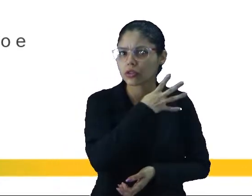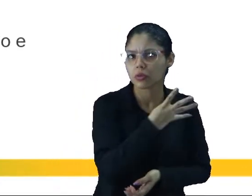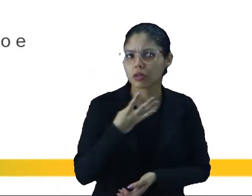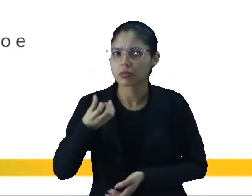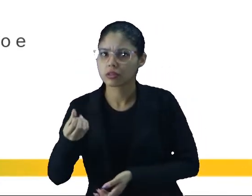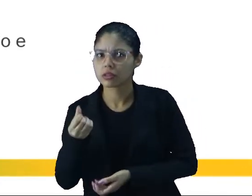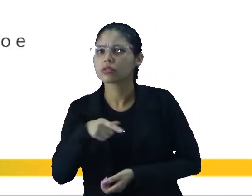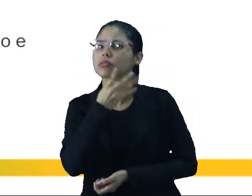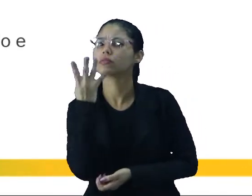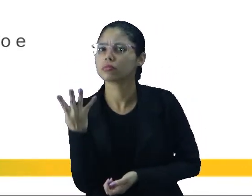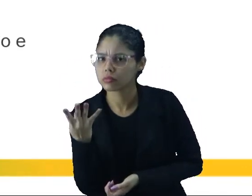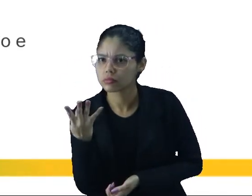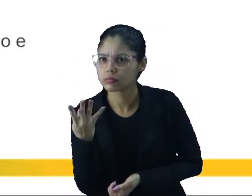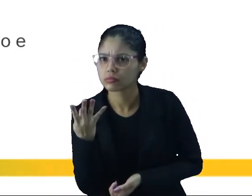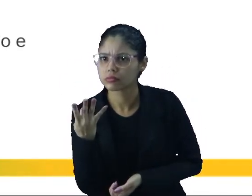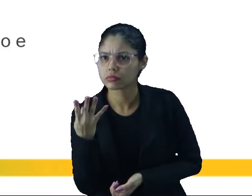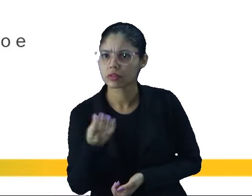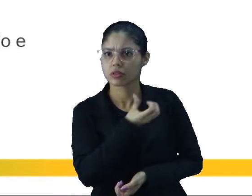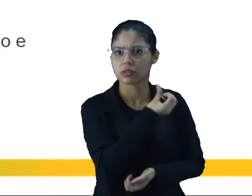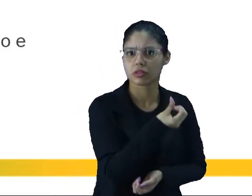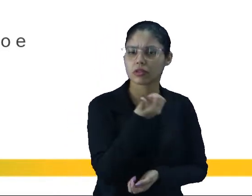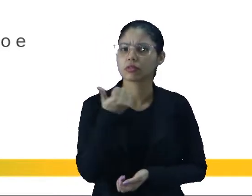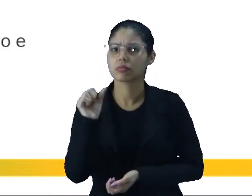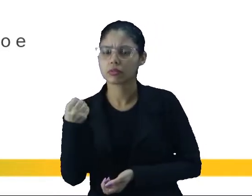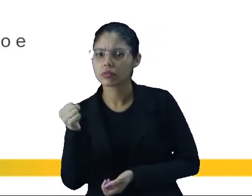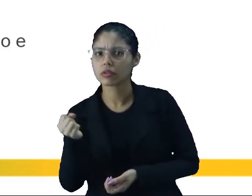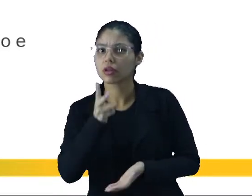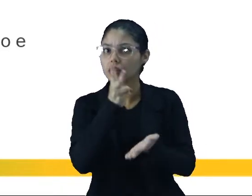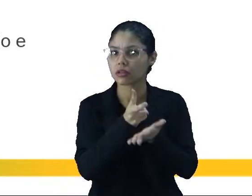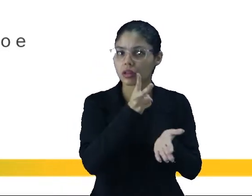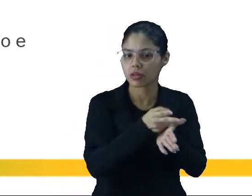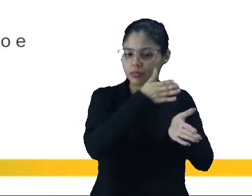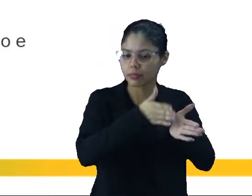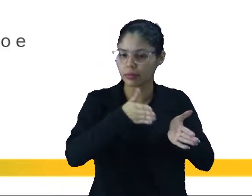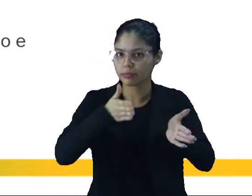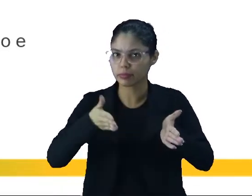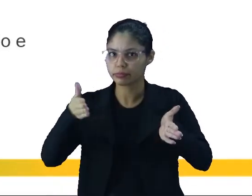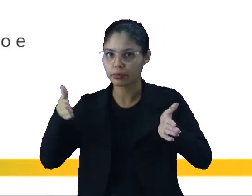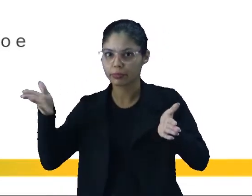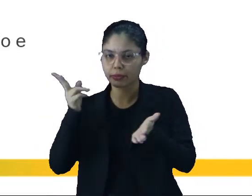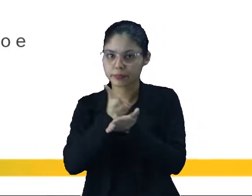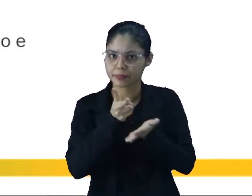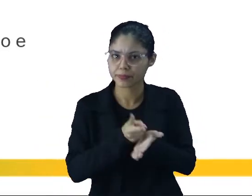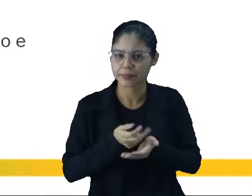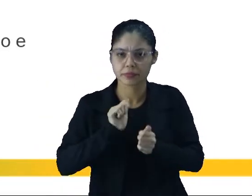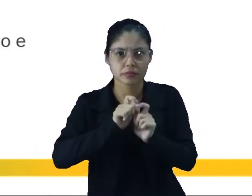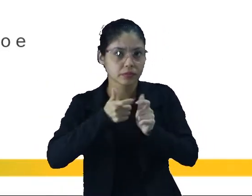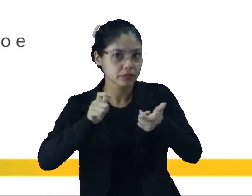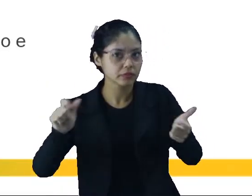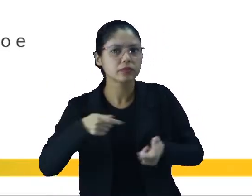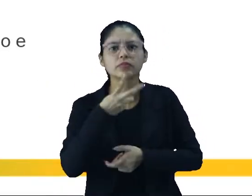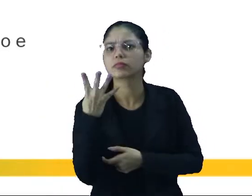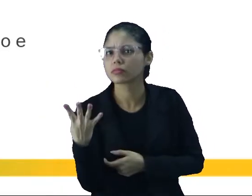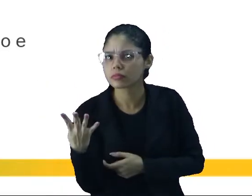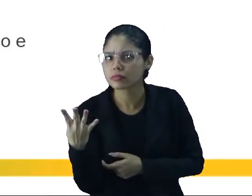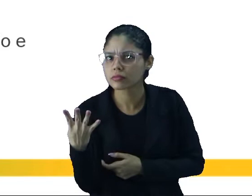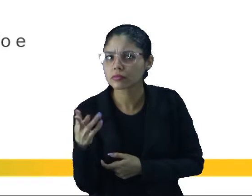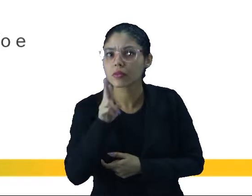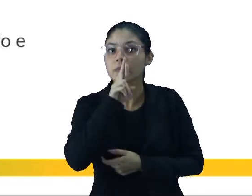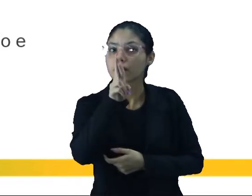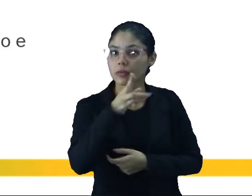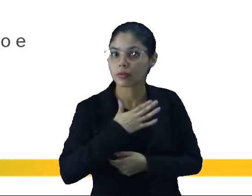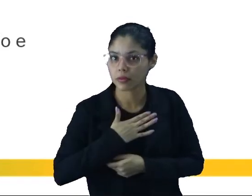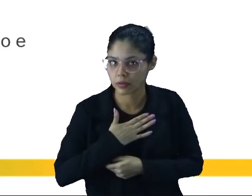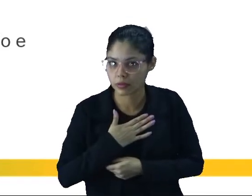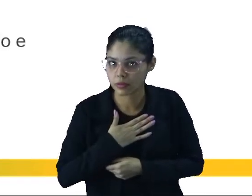para 6 aumentou quanto? De 6 para 8. Quer dizer que isso aqui é sempre constante. Você percebeu que está aumentando de quanto em quanto? Responde